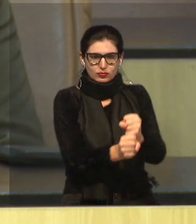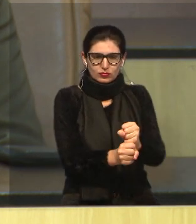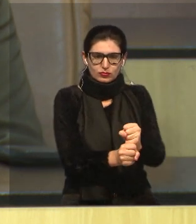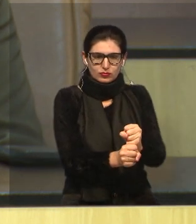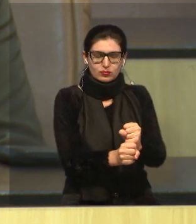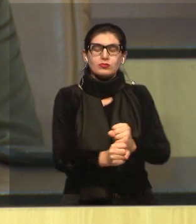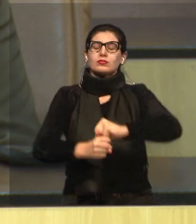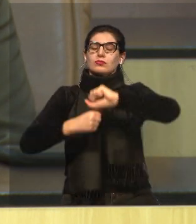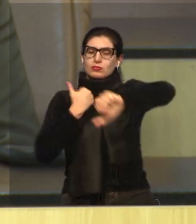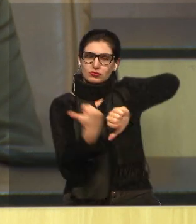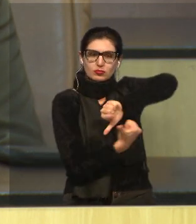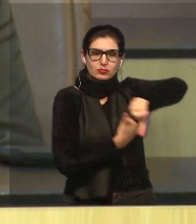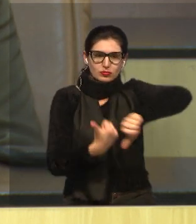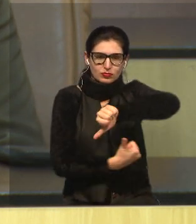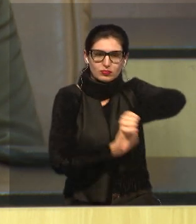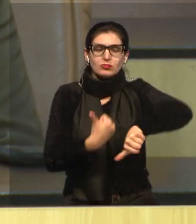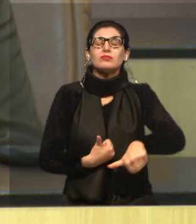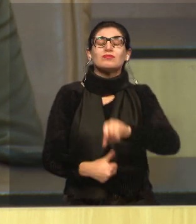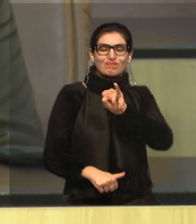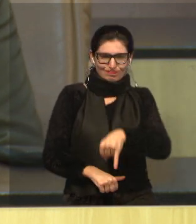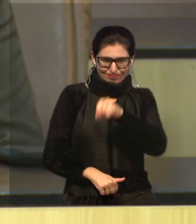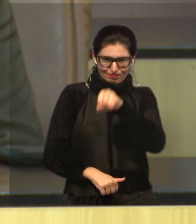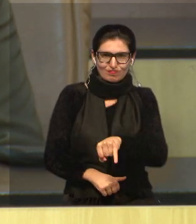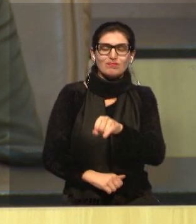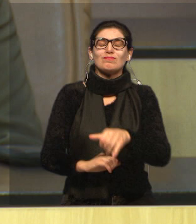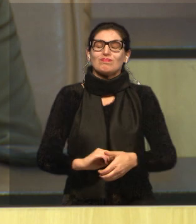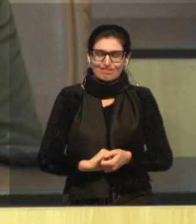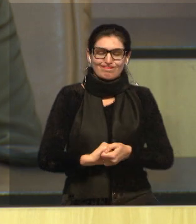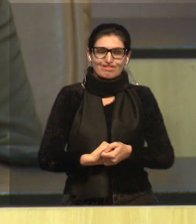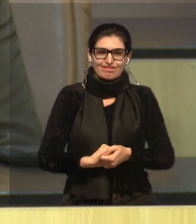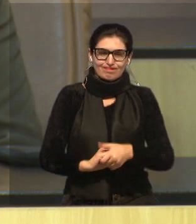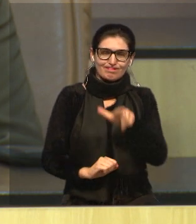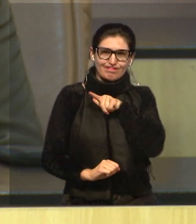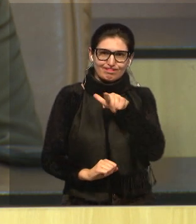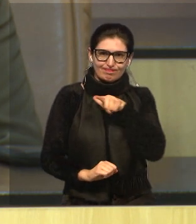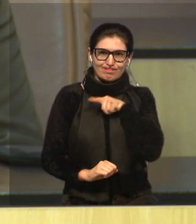Quantas mudanças foram observadas desde então?